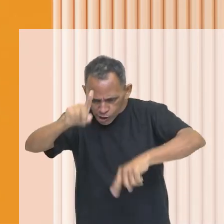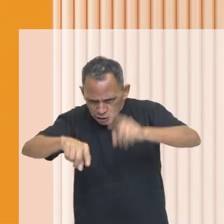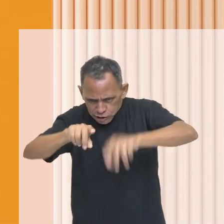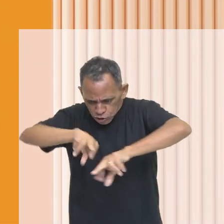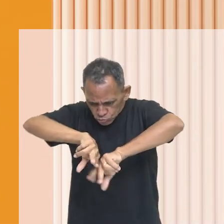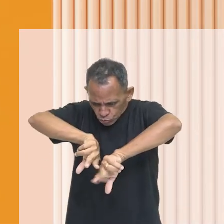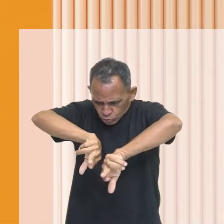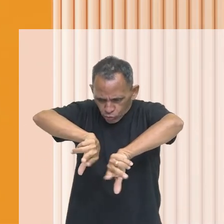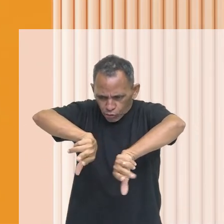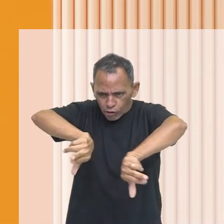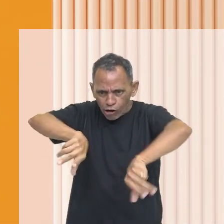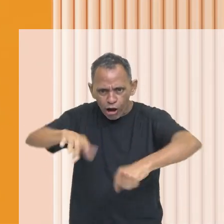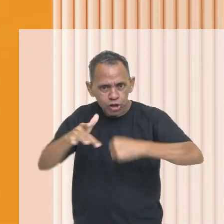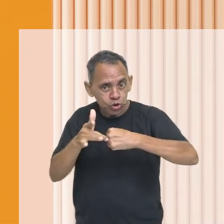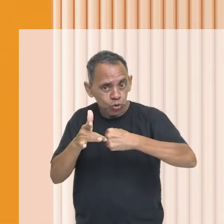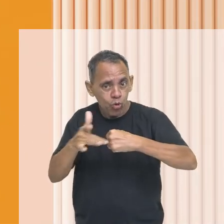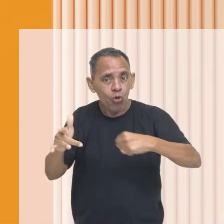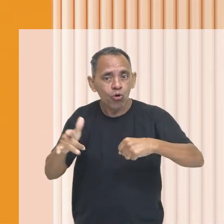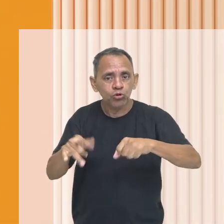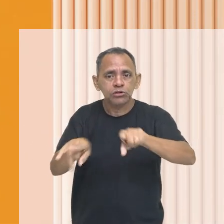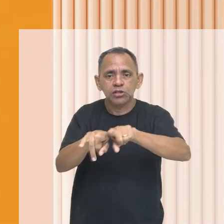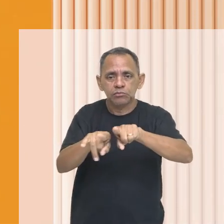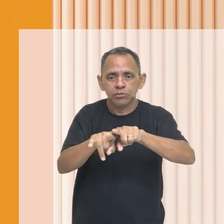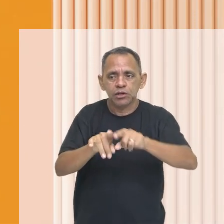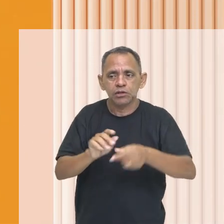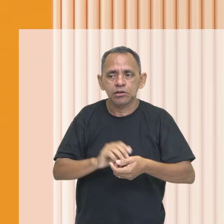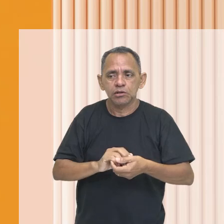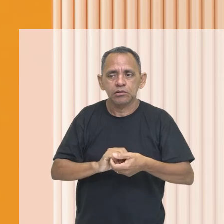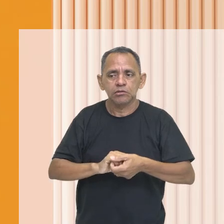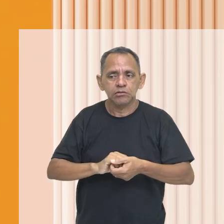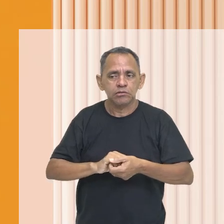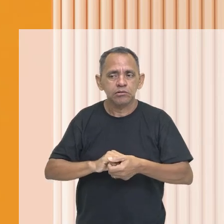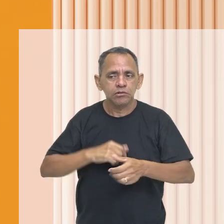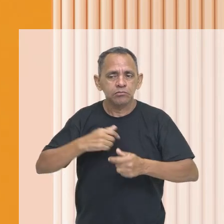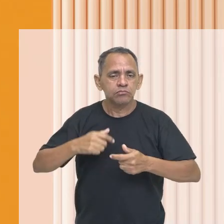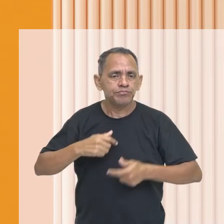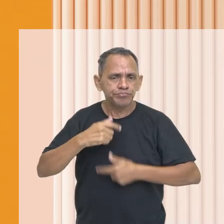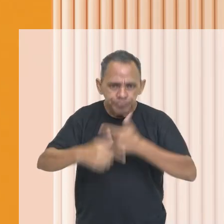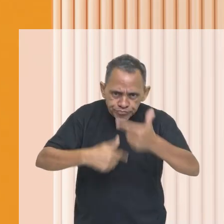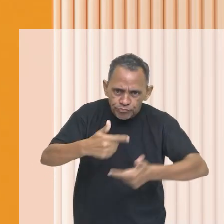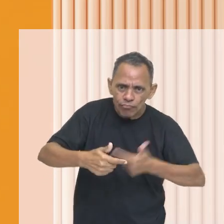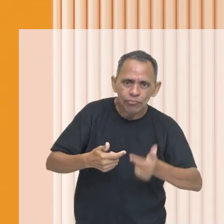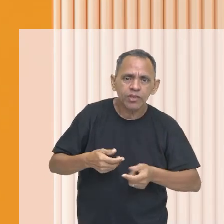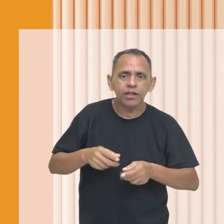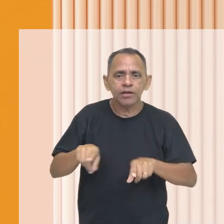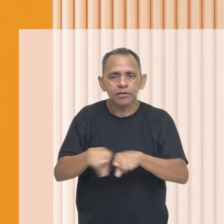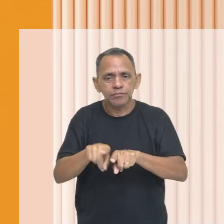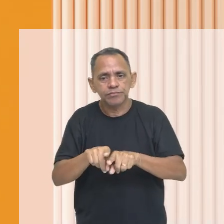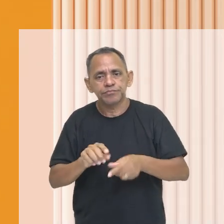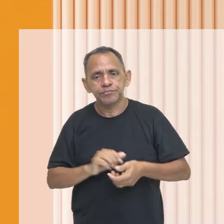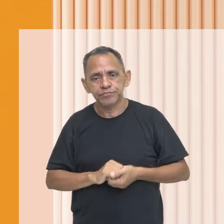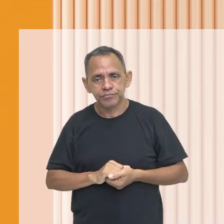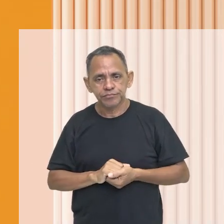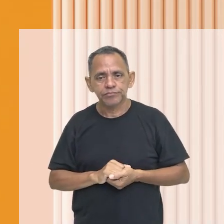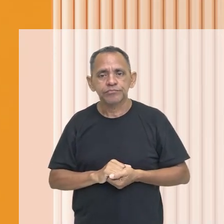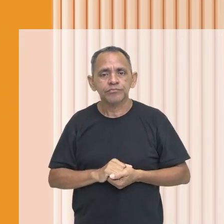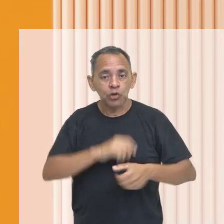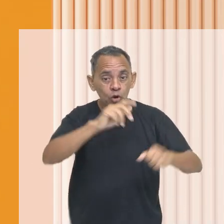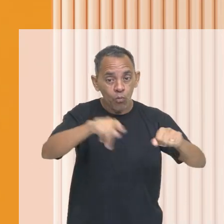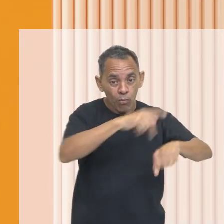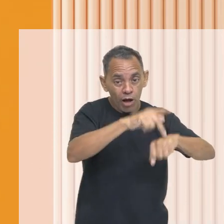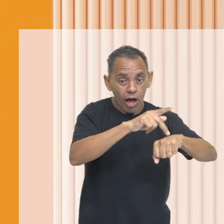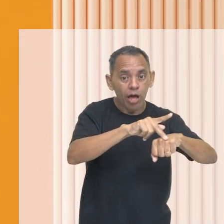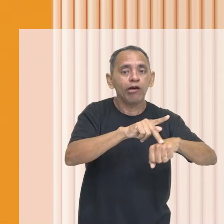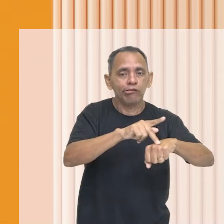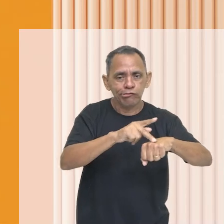quê? Porque compreendia-se, né, que para uma nação ser rica e